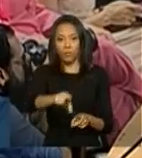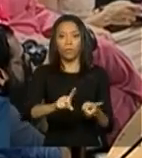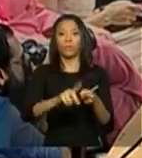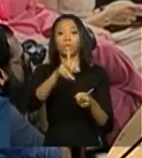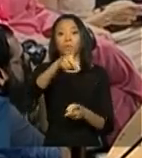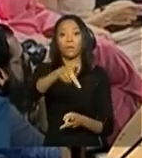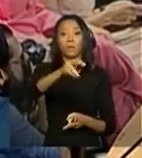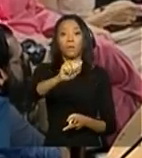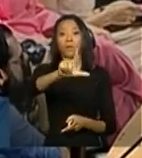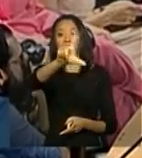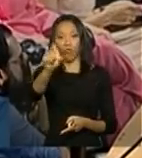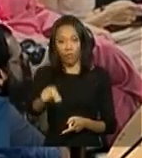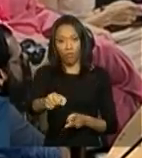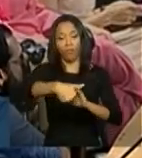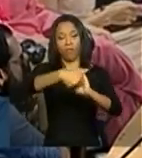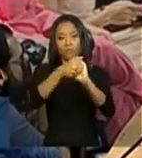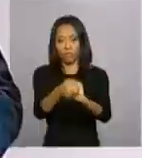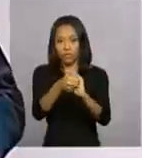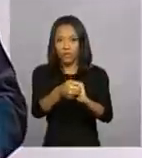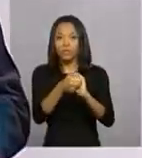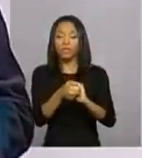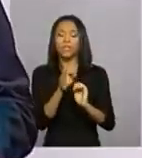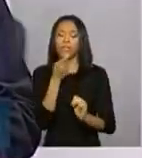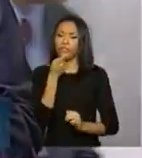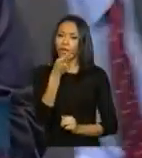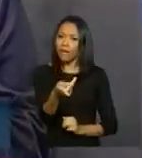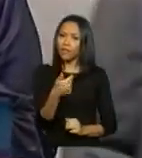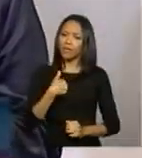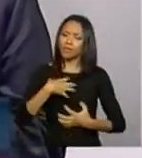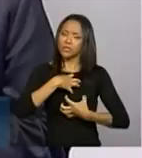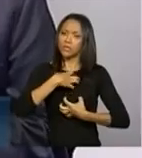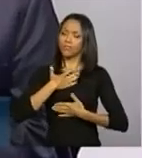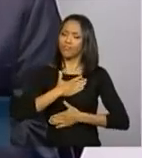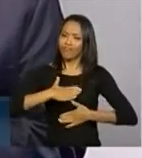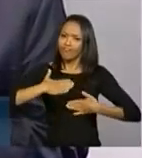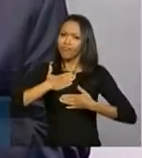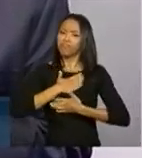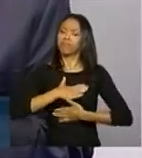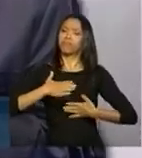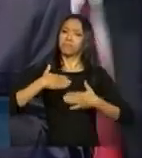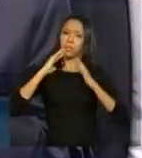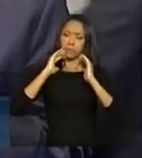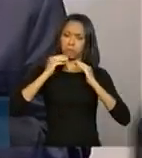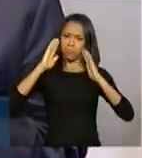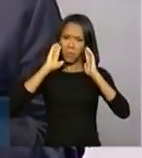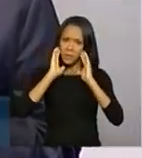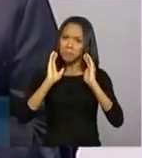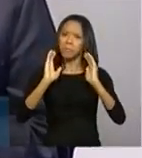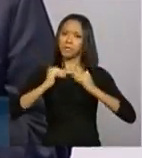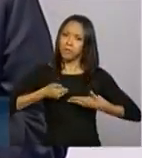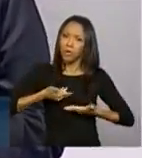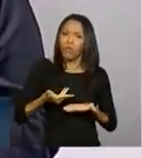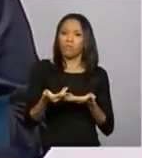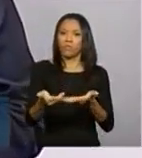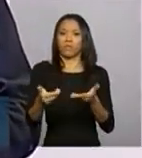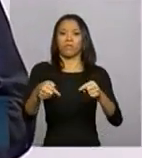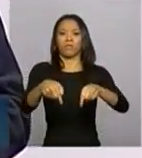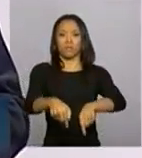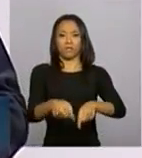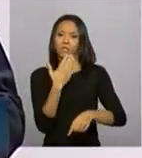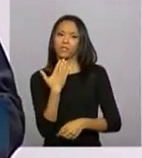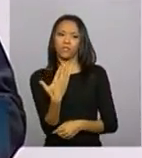Constiução, e dizer da imensa satisfação, imensa honra que eu tenho hoje aqui de estar na